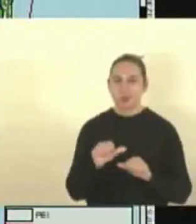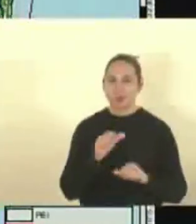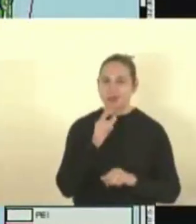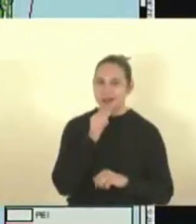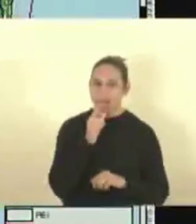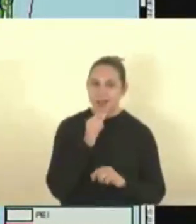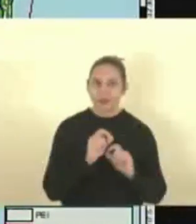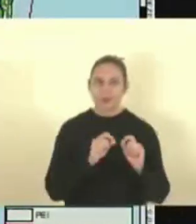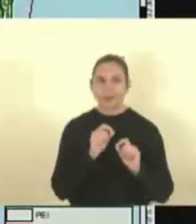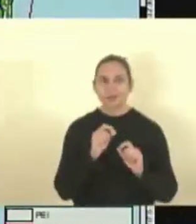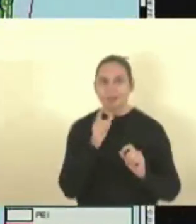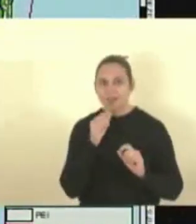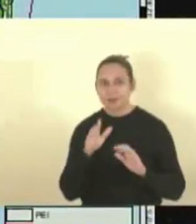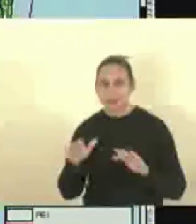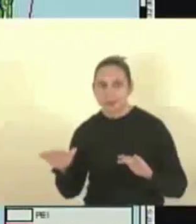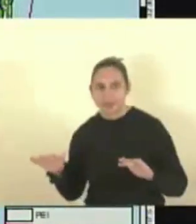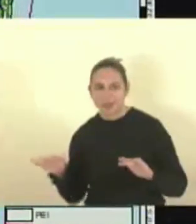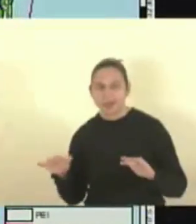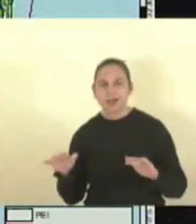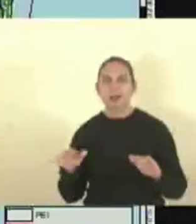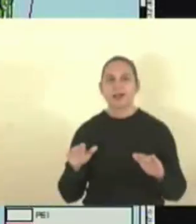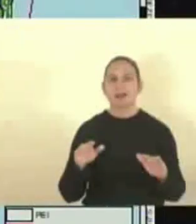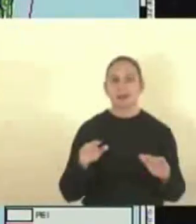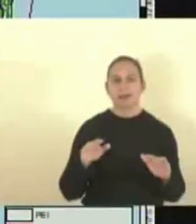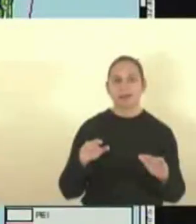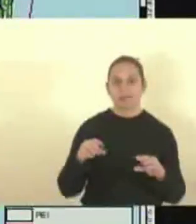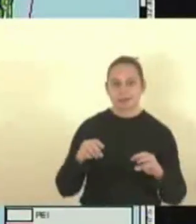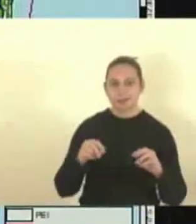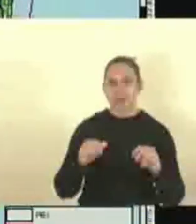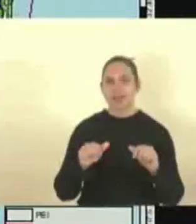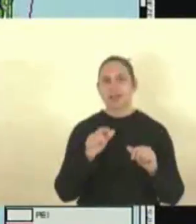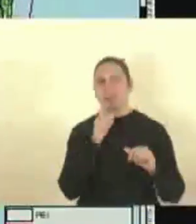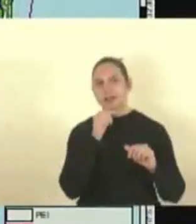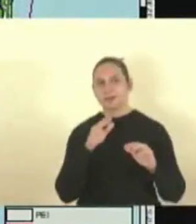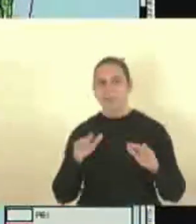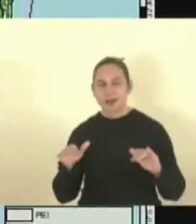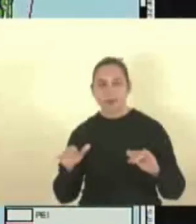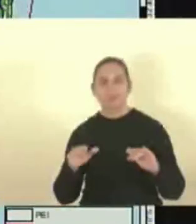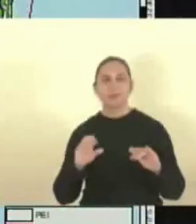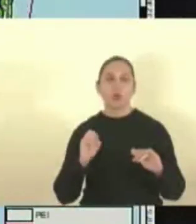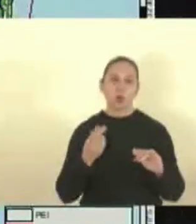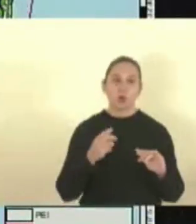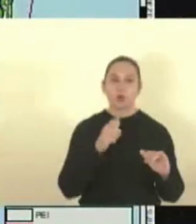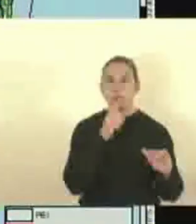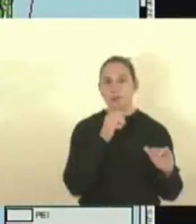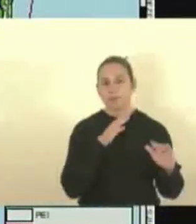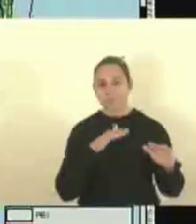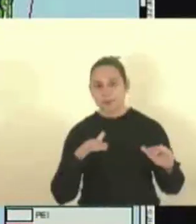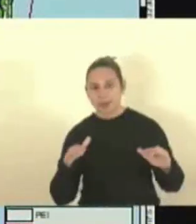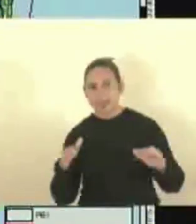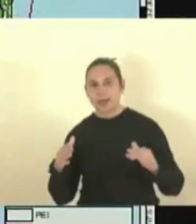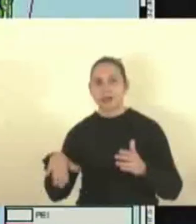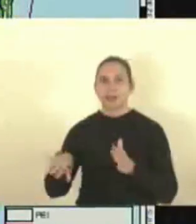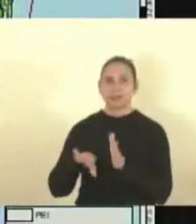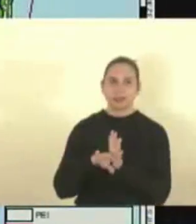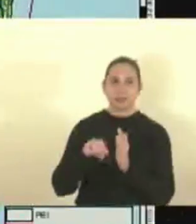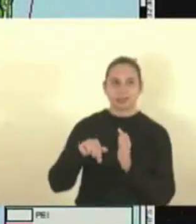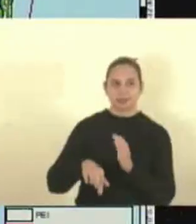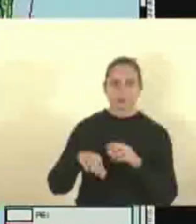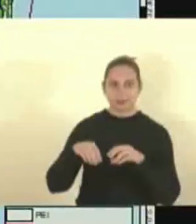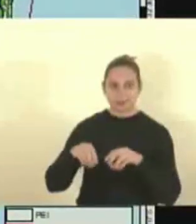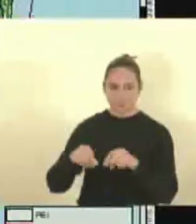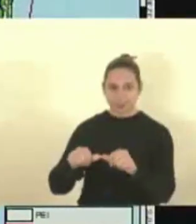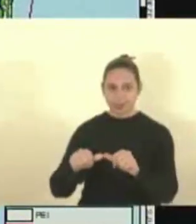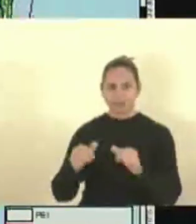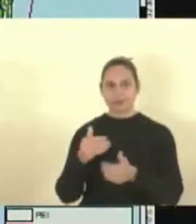sentido terra-mar. E no período seco do ano, você tem uma intrusão da água do mar subterraneamente em direção ao continente. Então, essa